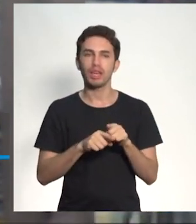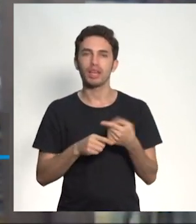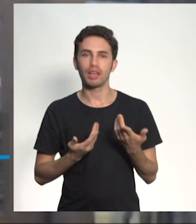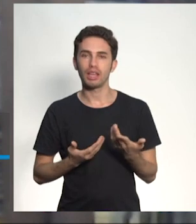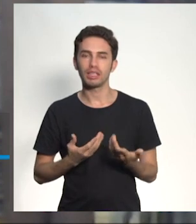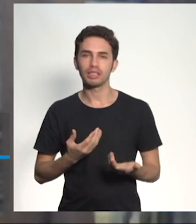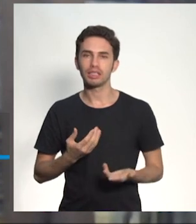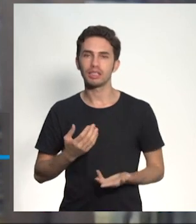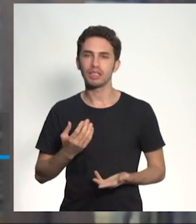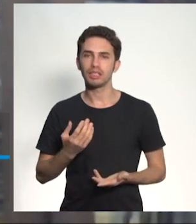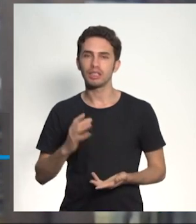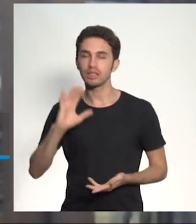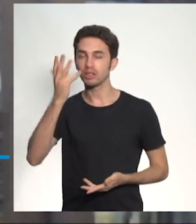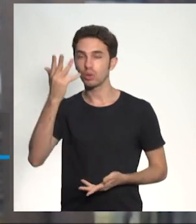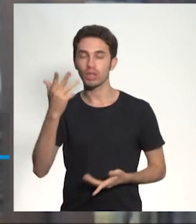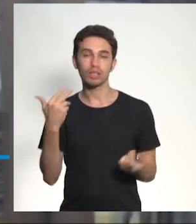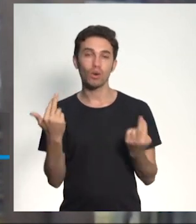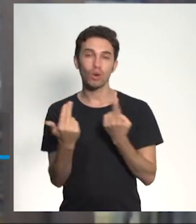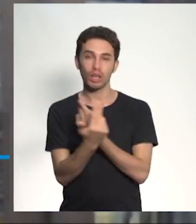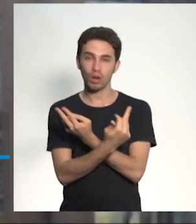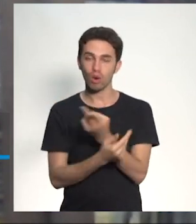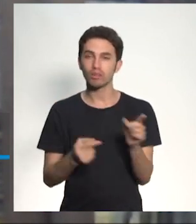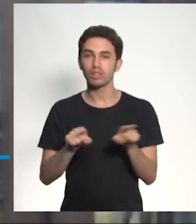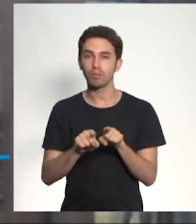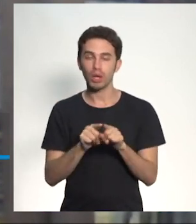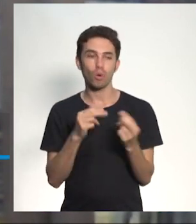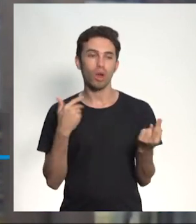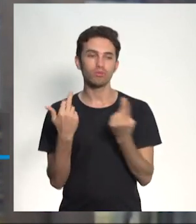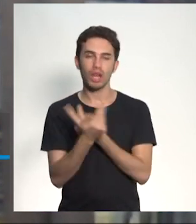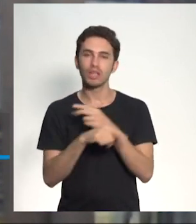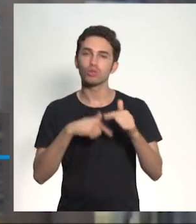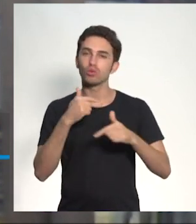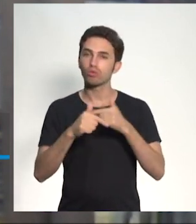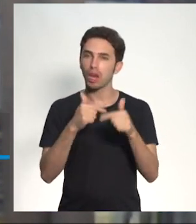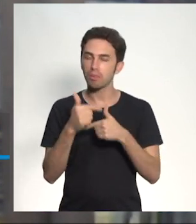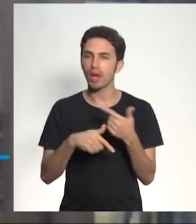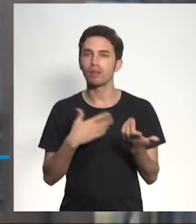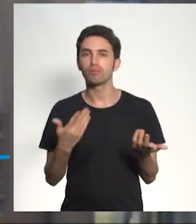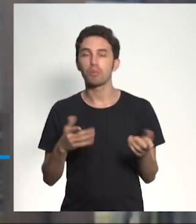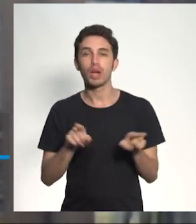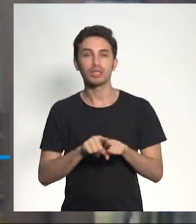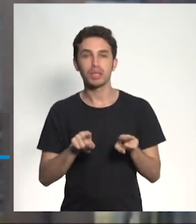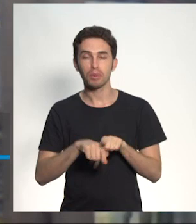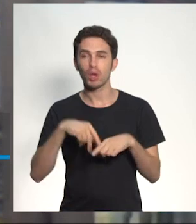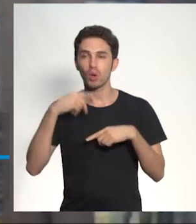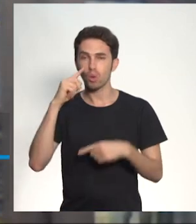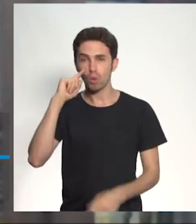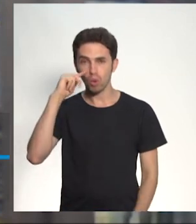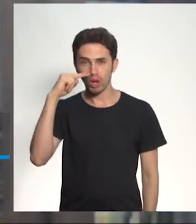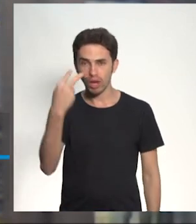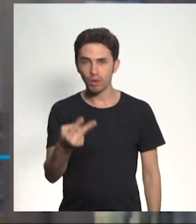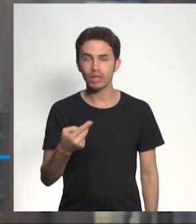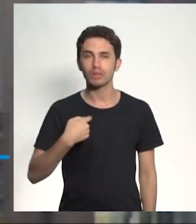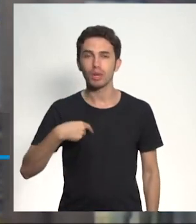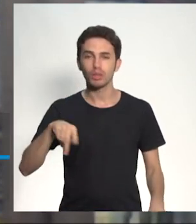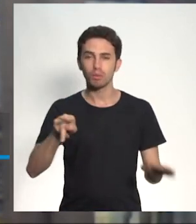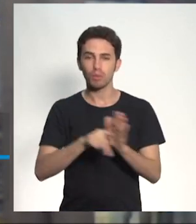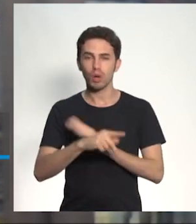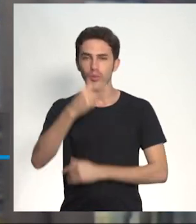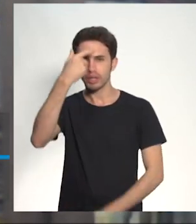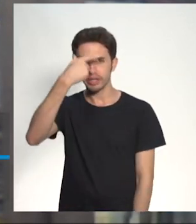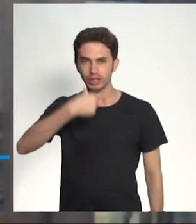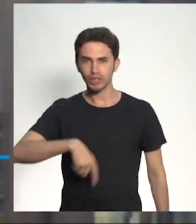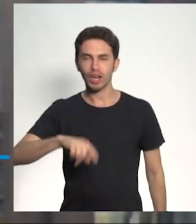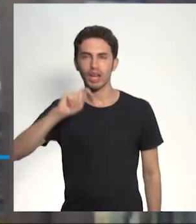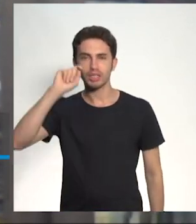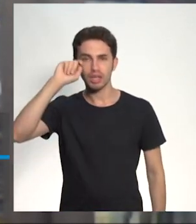né, igualdade nas condições de trabalho, mas também o reconhecimento pela sua própria identidade negra afro-brasileira.